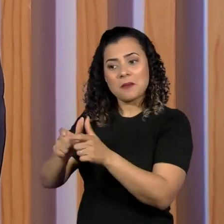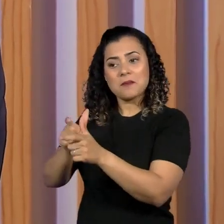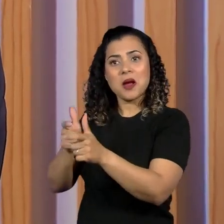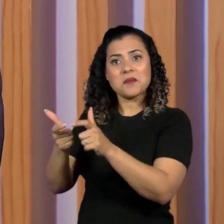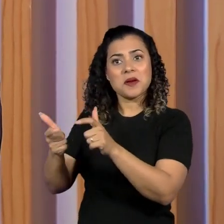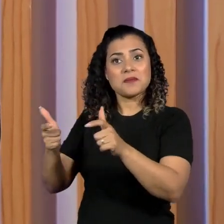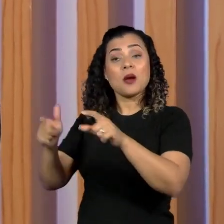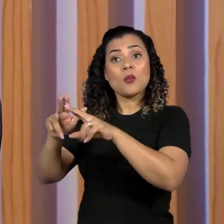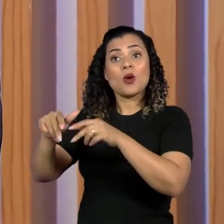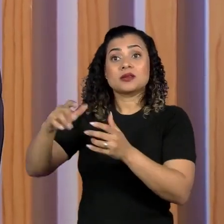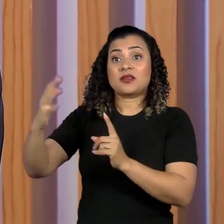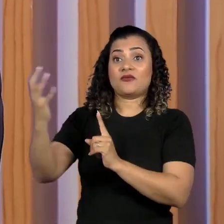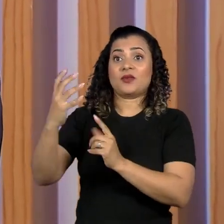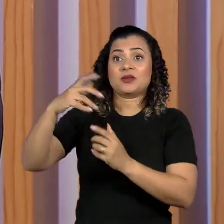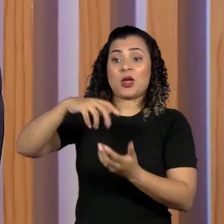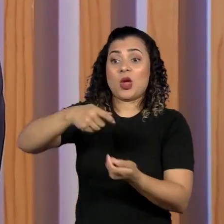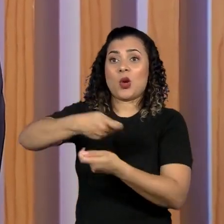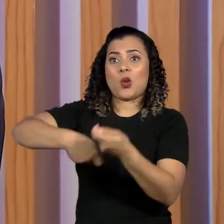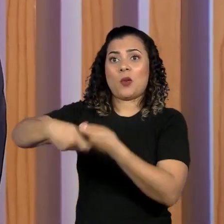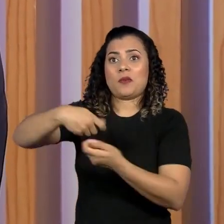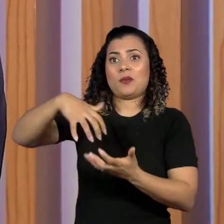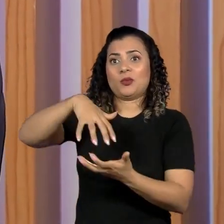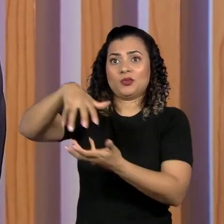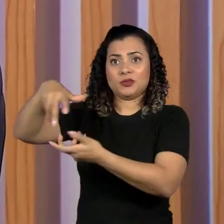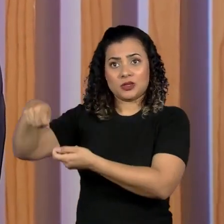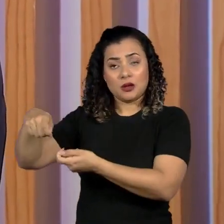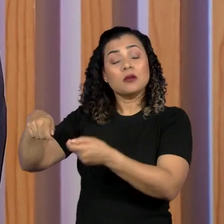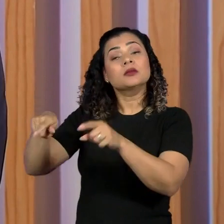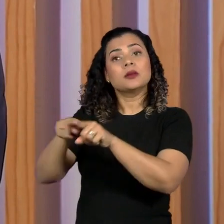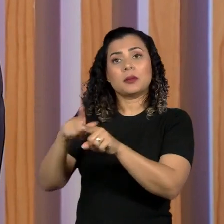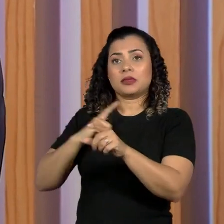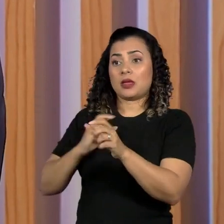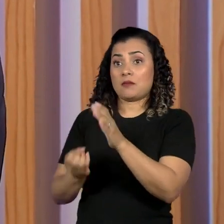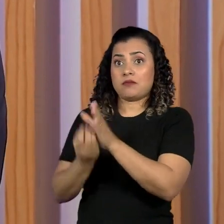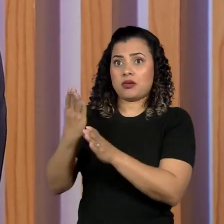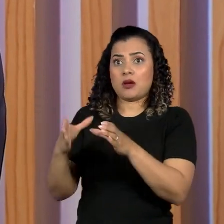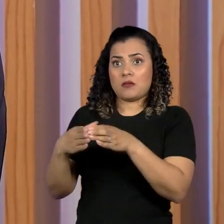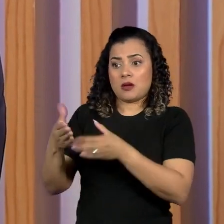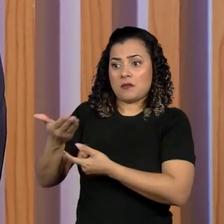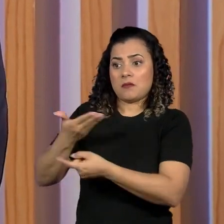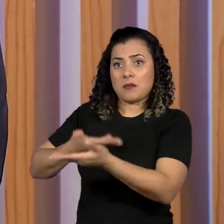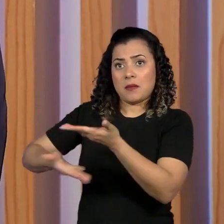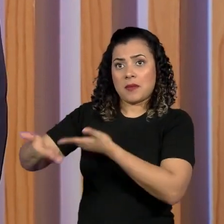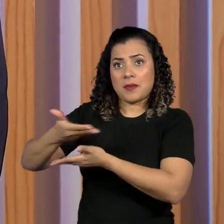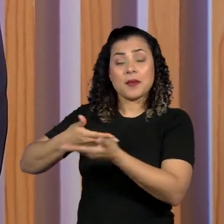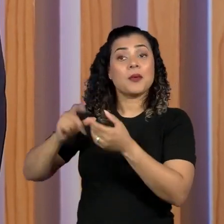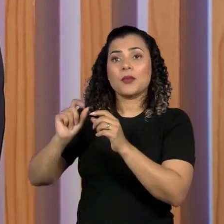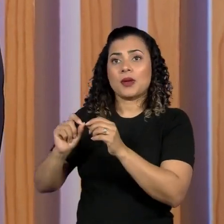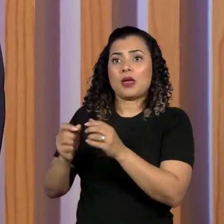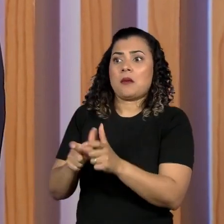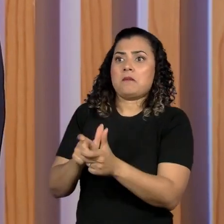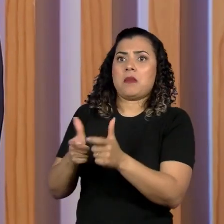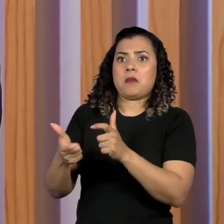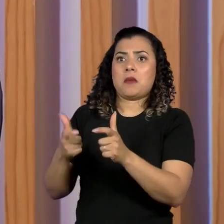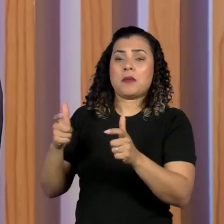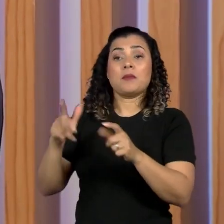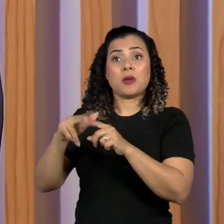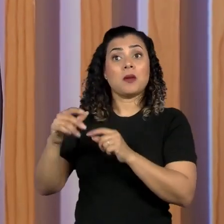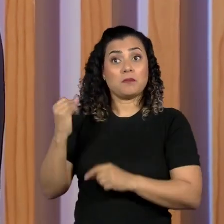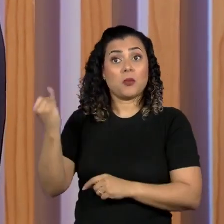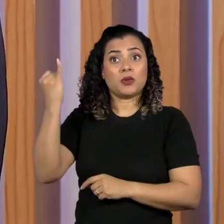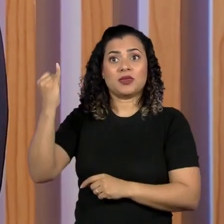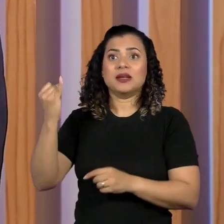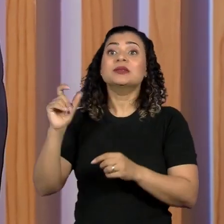economia global. As cooperativas, elas crescem numa escala muito grande dentro do mercado, né, financeiro. Às vezes são